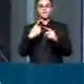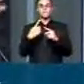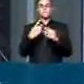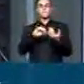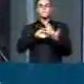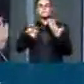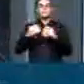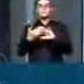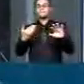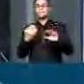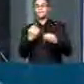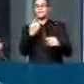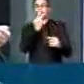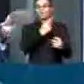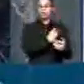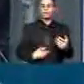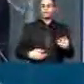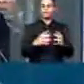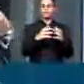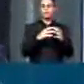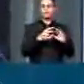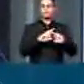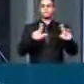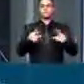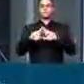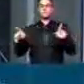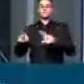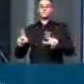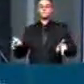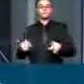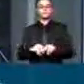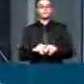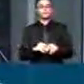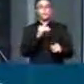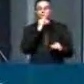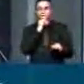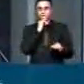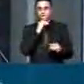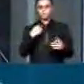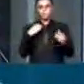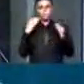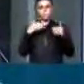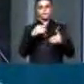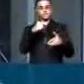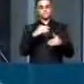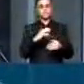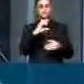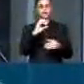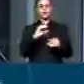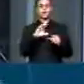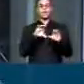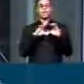órgãos, e cada um faz de um jeito. Um órgão, por exemplo, a gente está aqui, eu faço parte de uma comissão